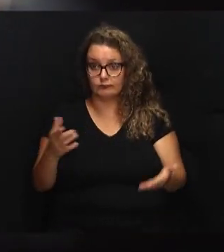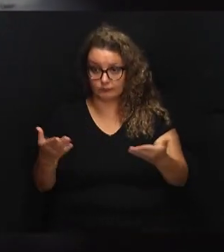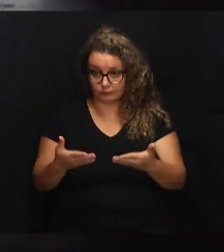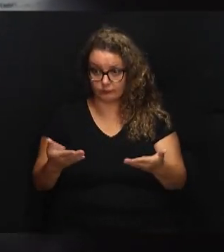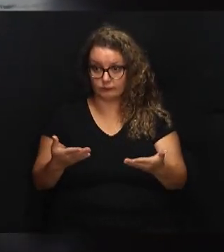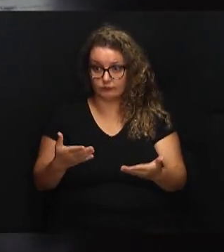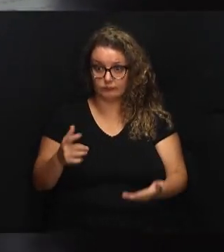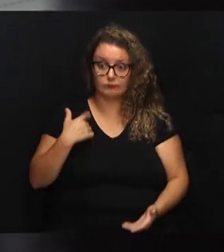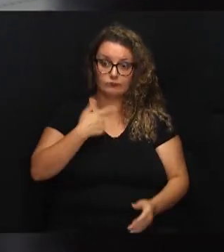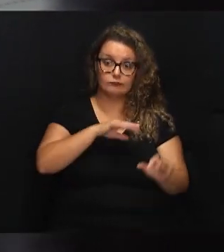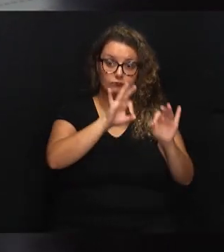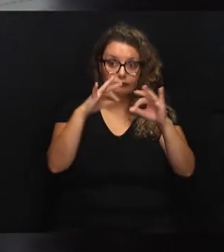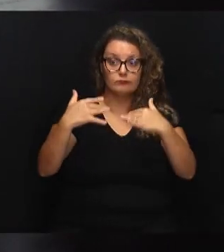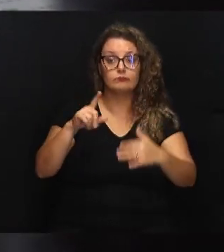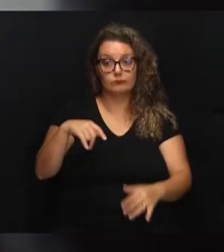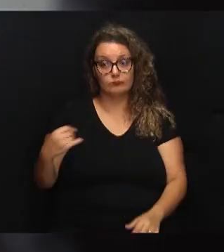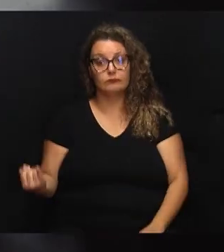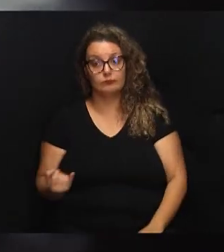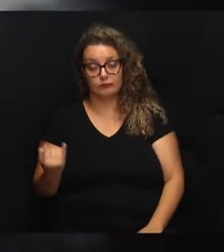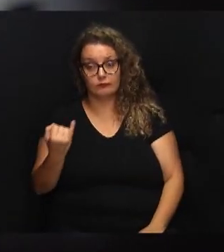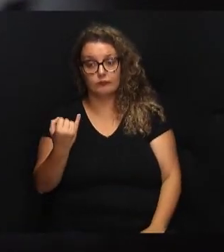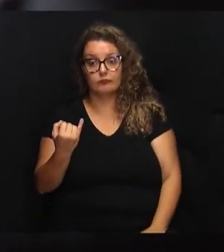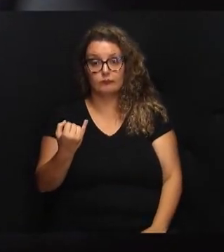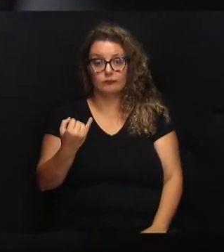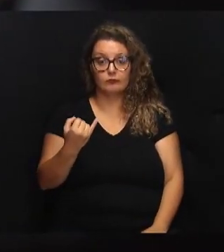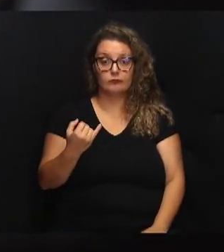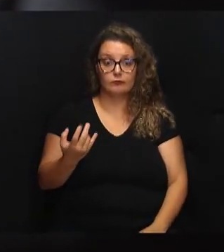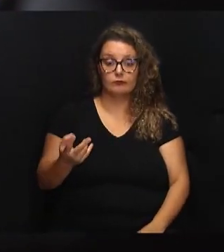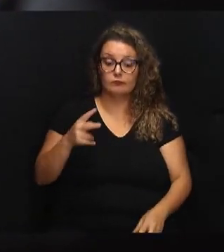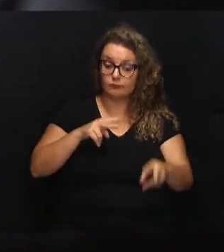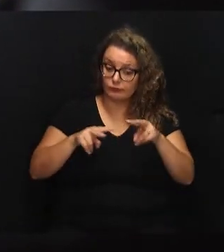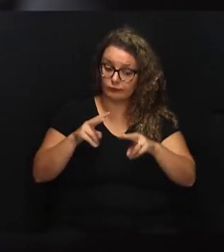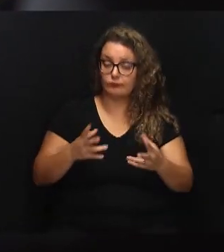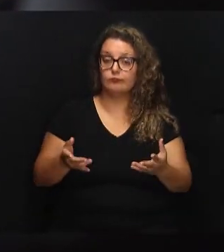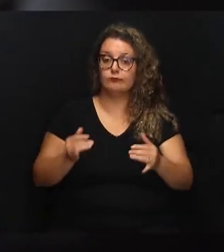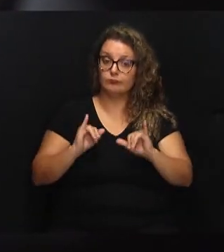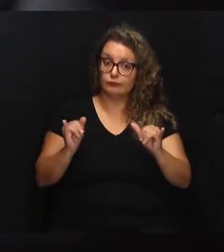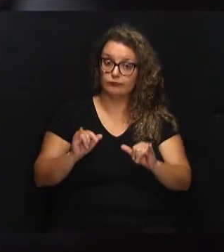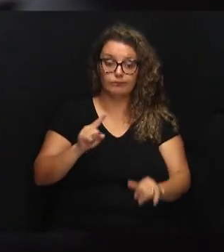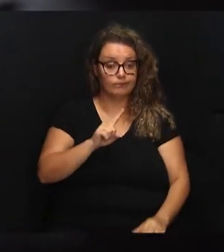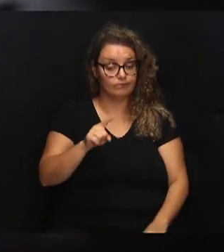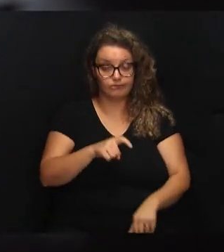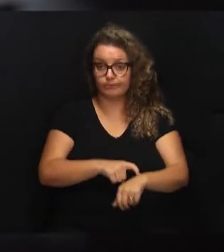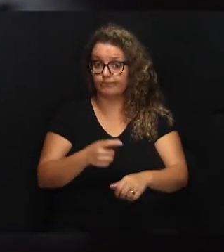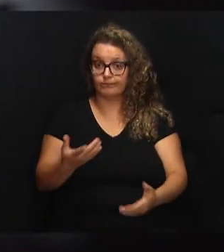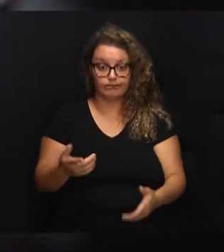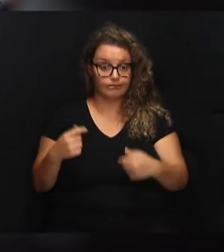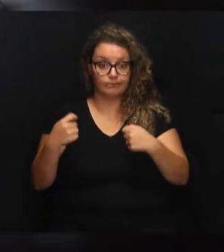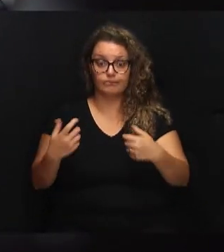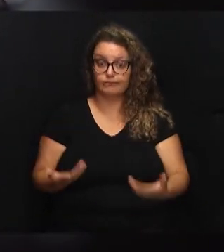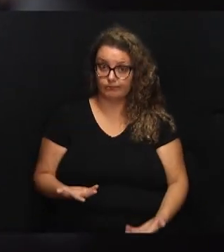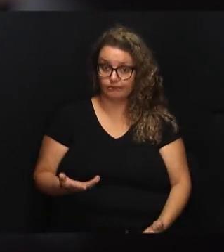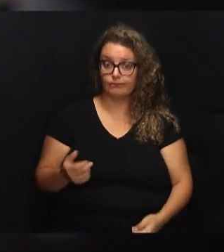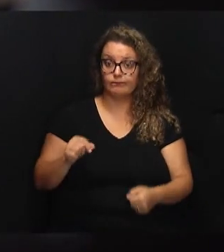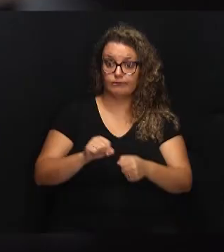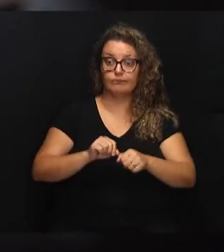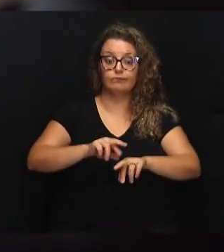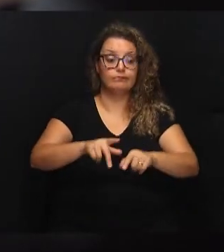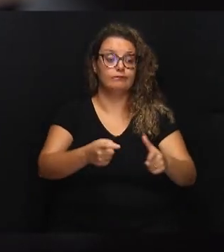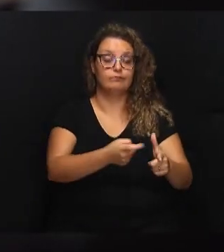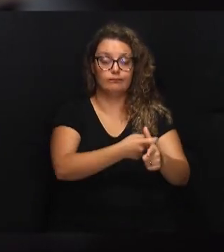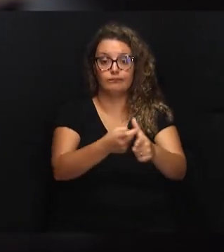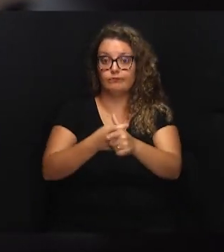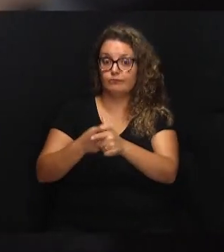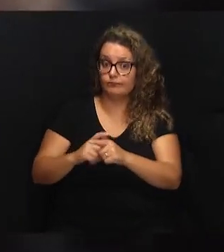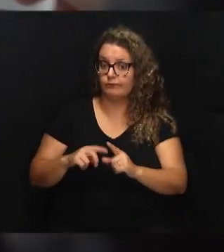nosso telespectador é importante para avisá-lo, olha, não é o momento necessariamente para você fazer muitas dívidas